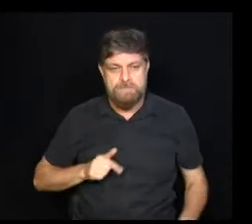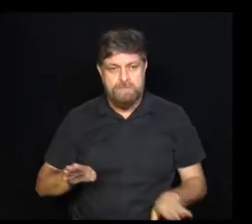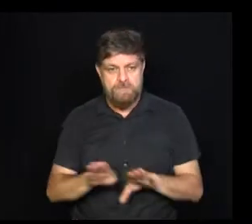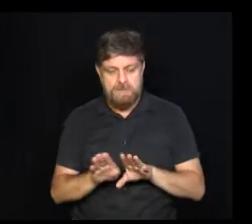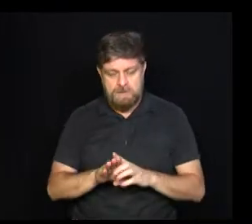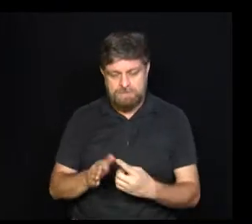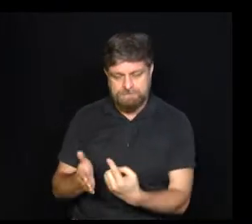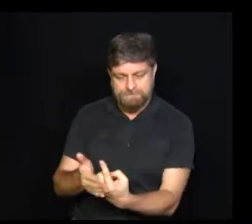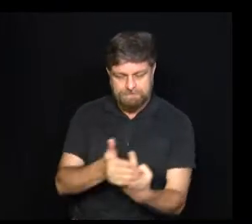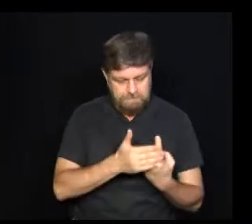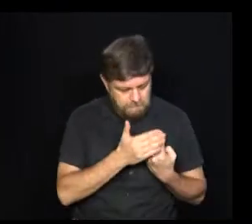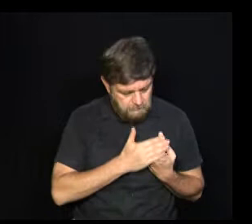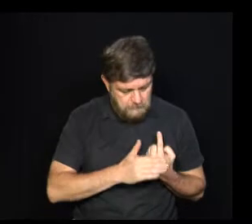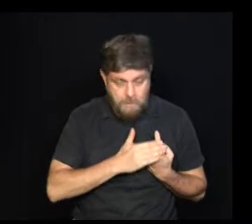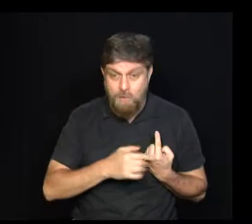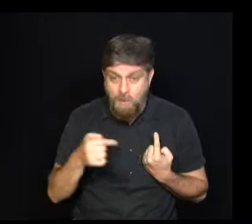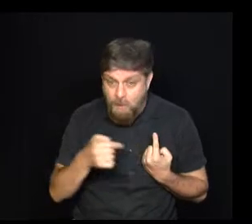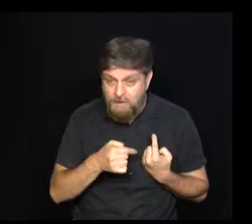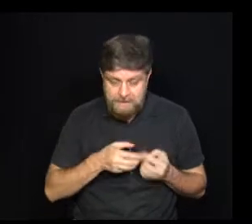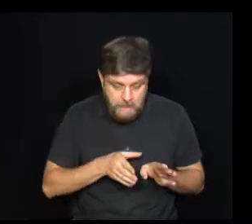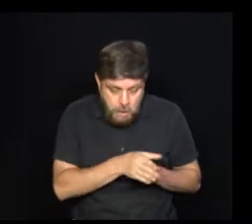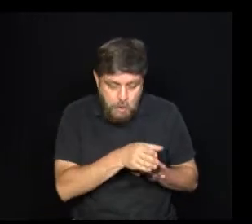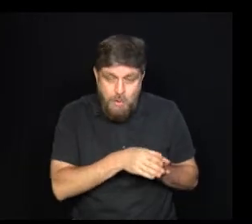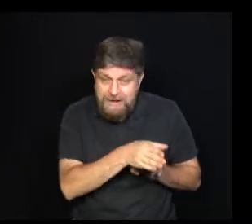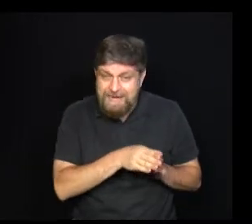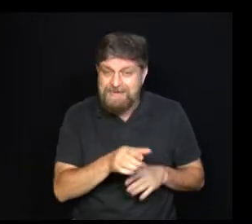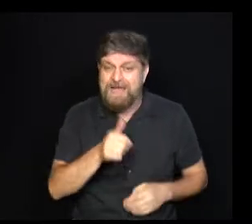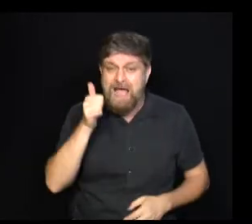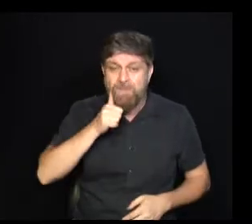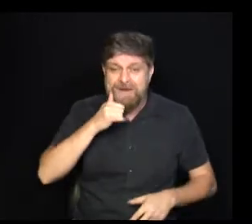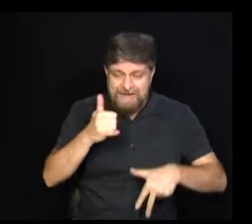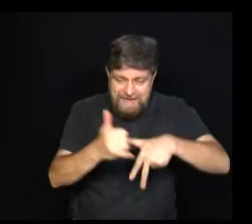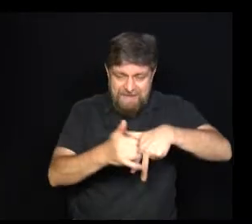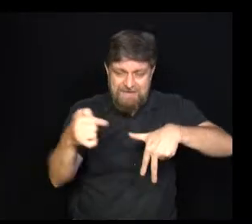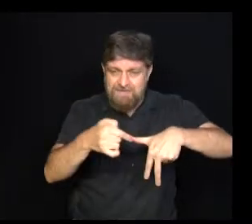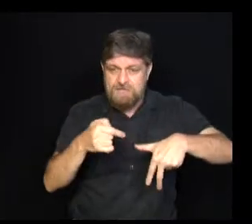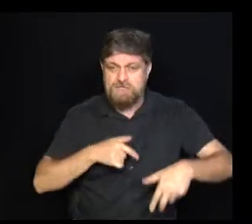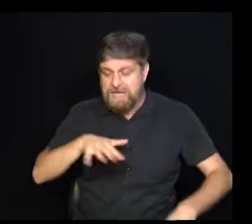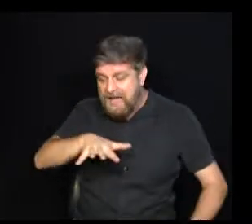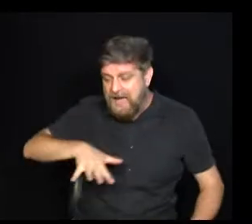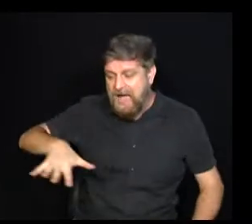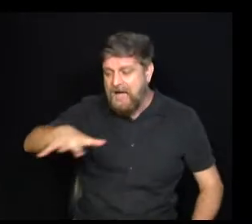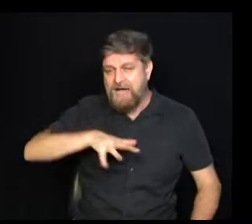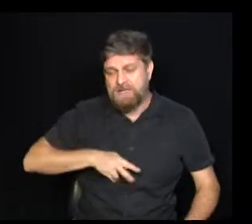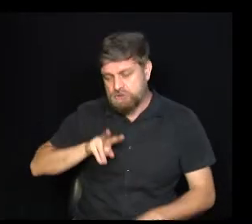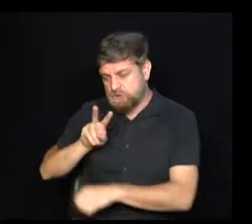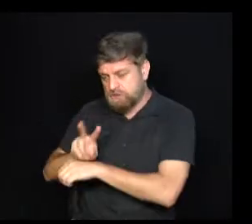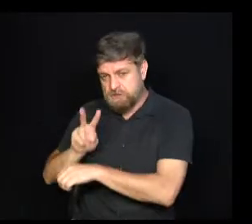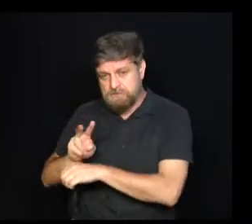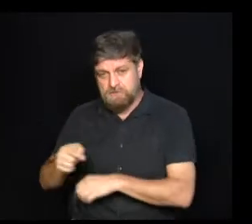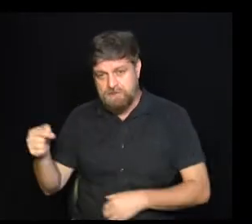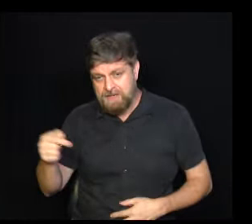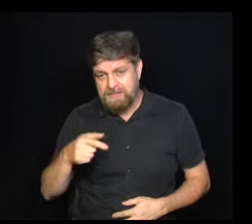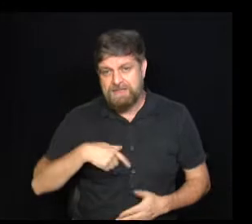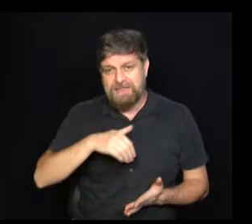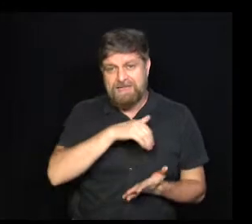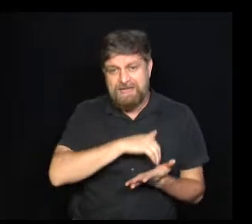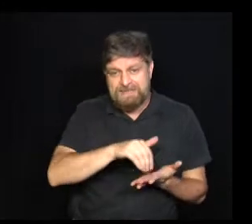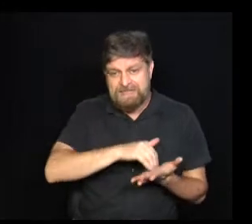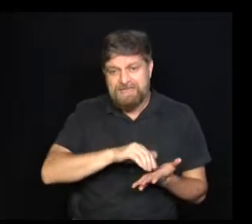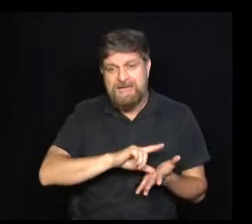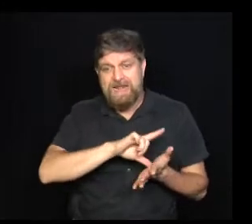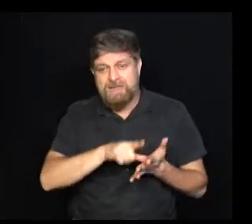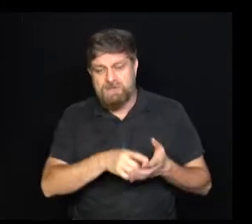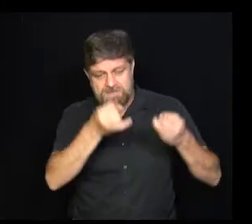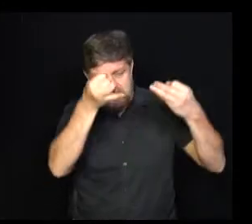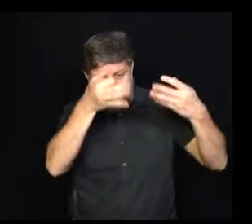orientar as mulheres em situação de violência, encaminhando-as aos órgãos de rede de atendimento, e nós temos aqui a secretária que vai falar da